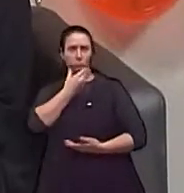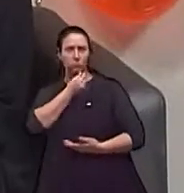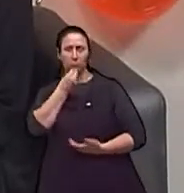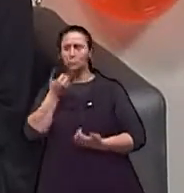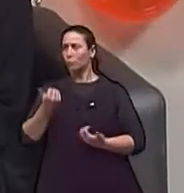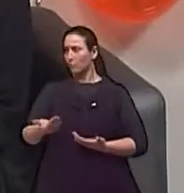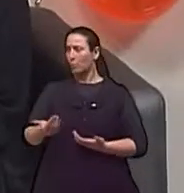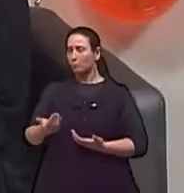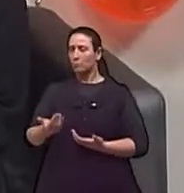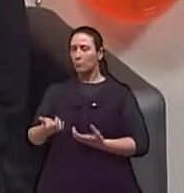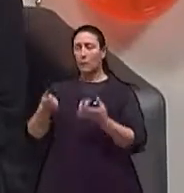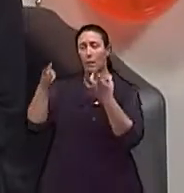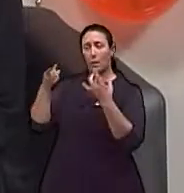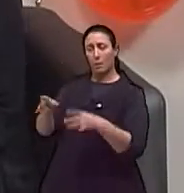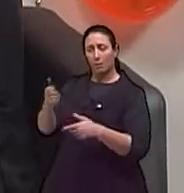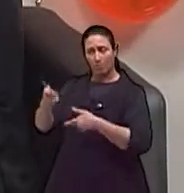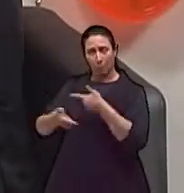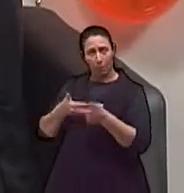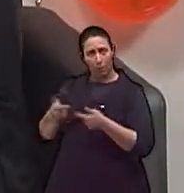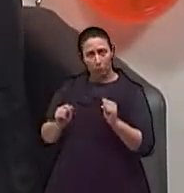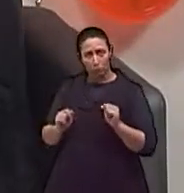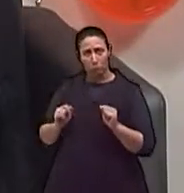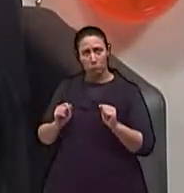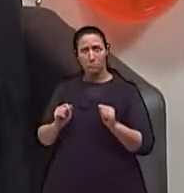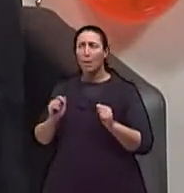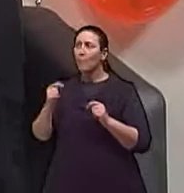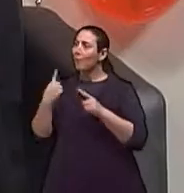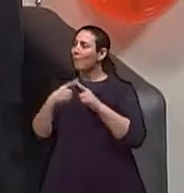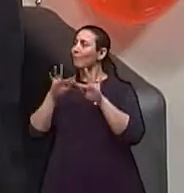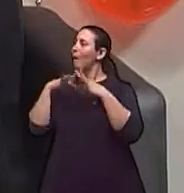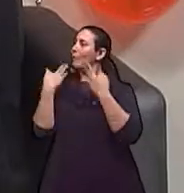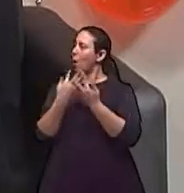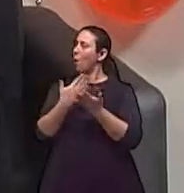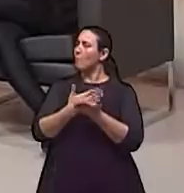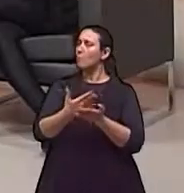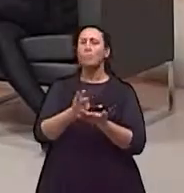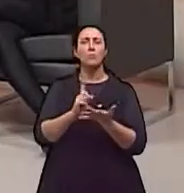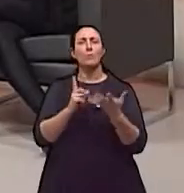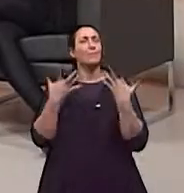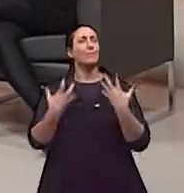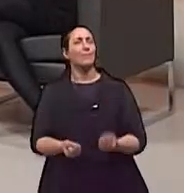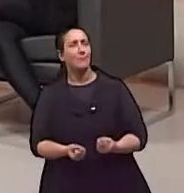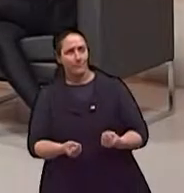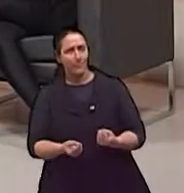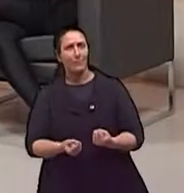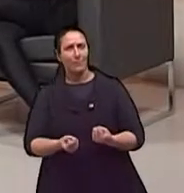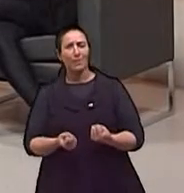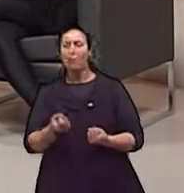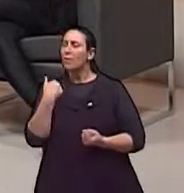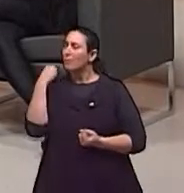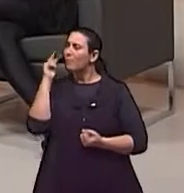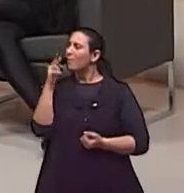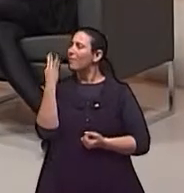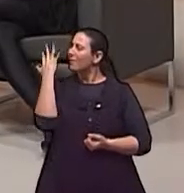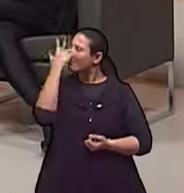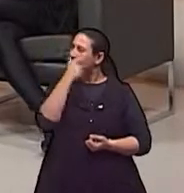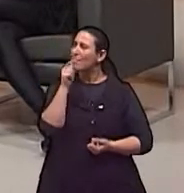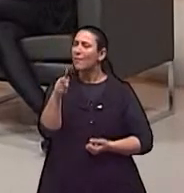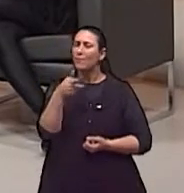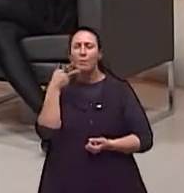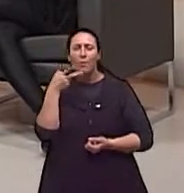disse que a família até no início foi Contra isso para cuidar da vó com Alzheimer E ele disse uma coisa linda que eu ouvi ele dizer na na